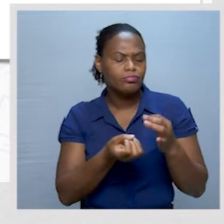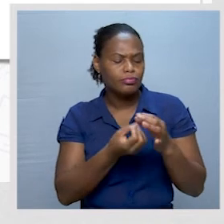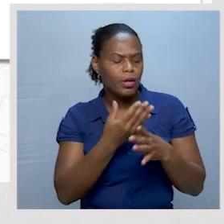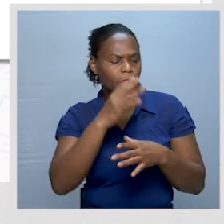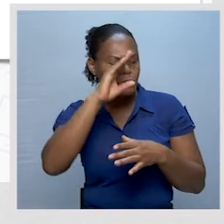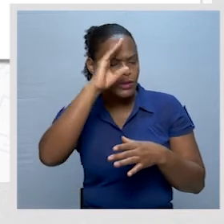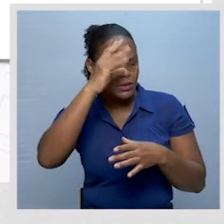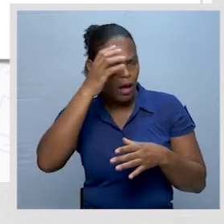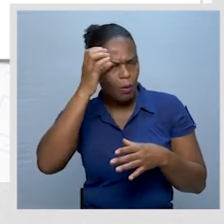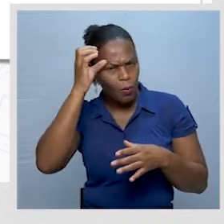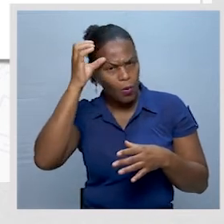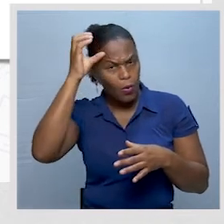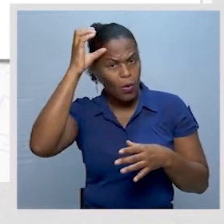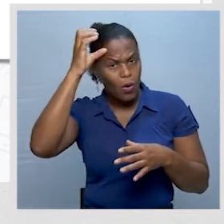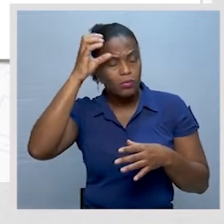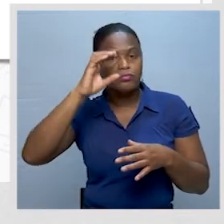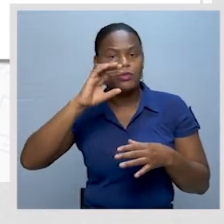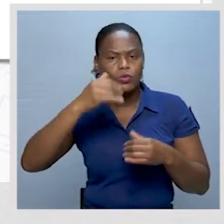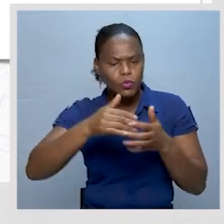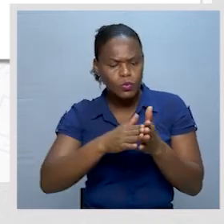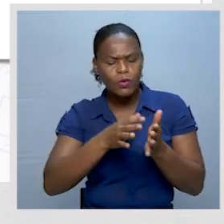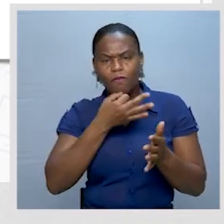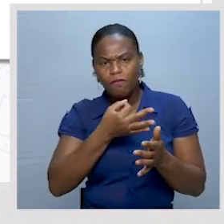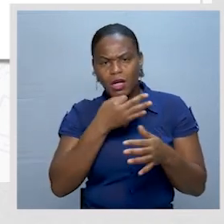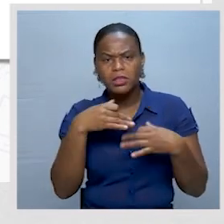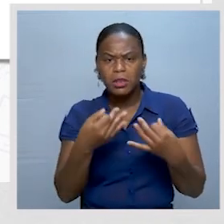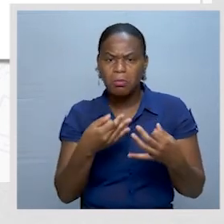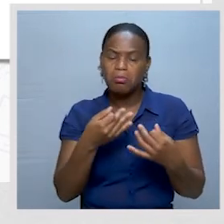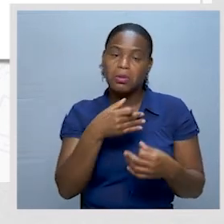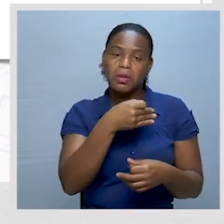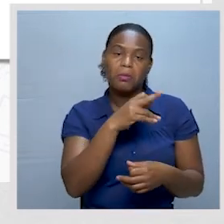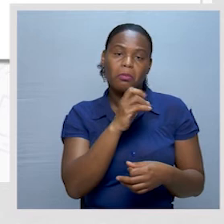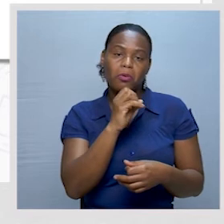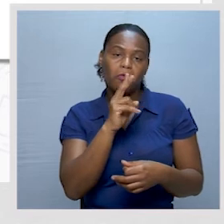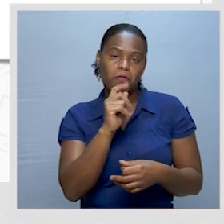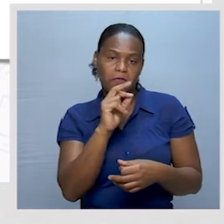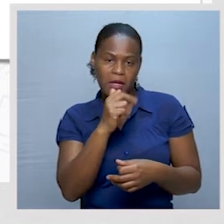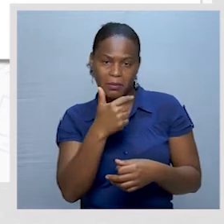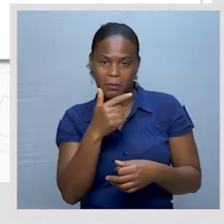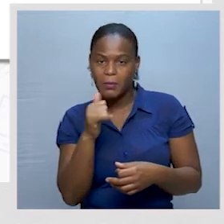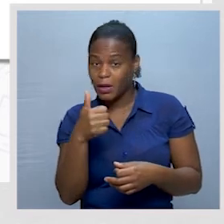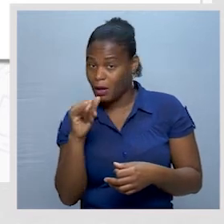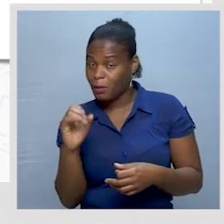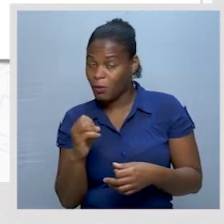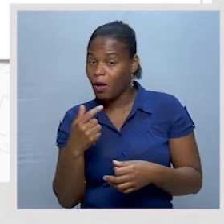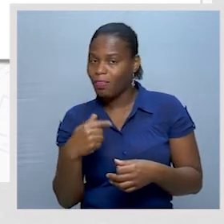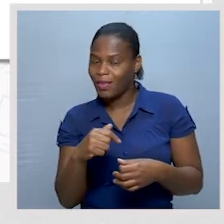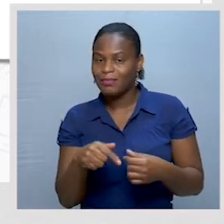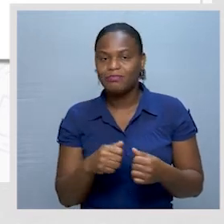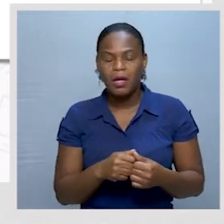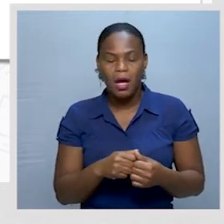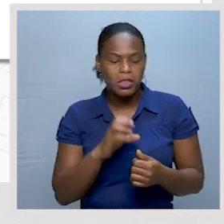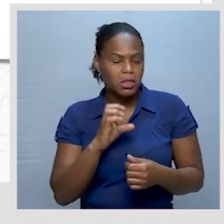sabedoria. Falava de tudo e sobre tudo e tinha sempre um provérbio debaixo da manga. C, assintomático que